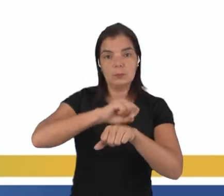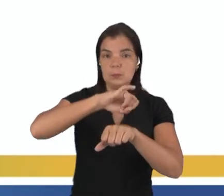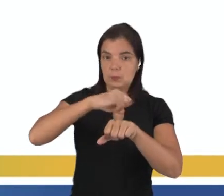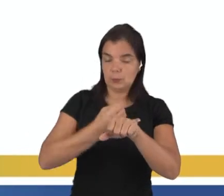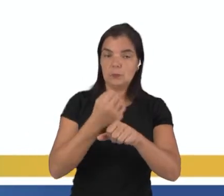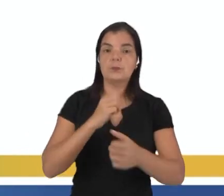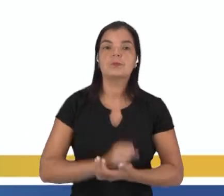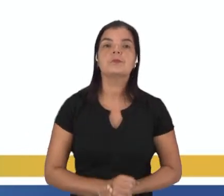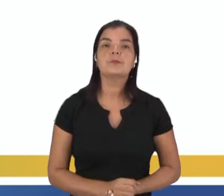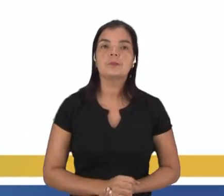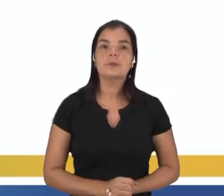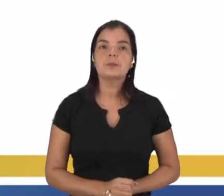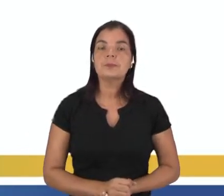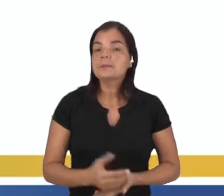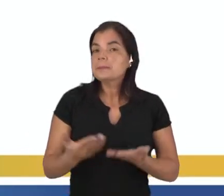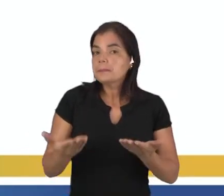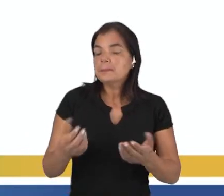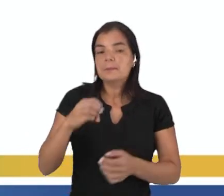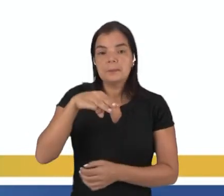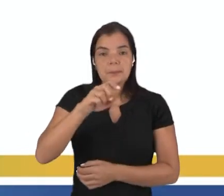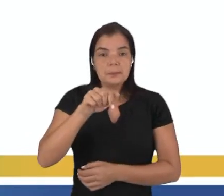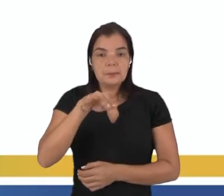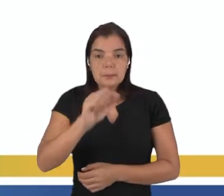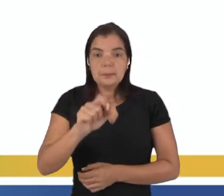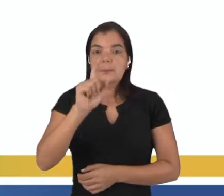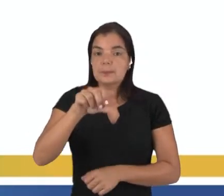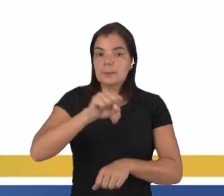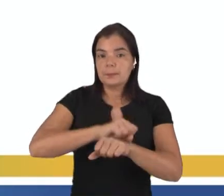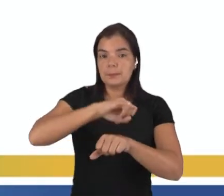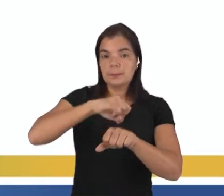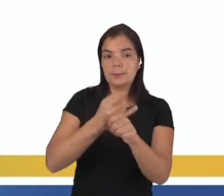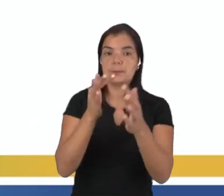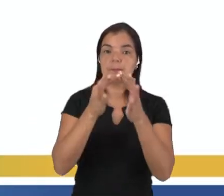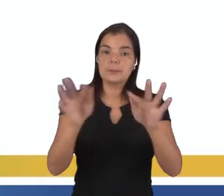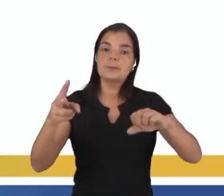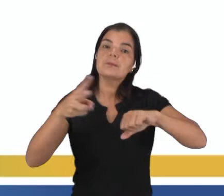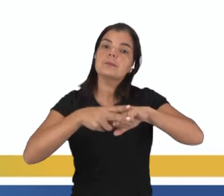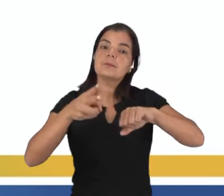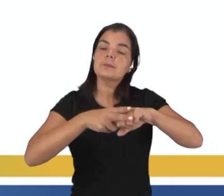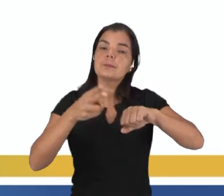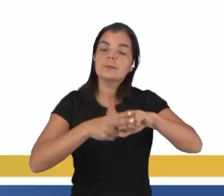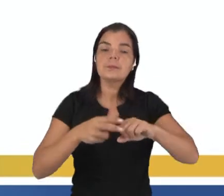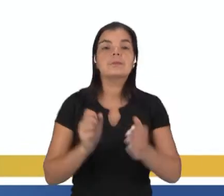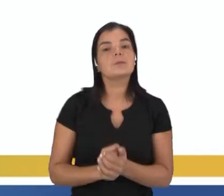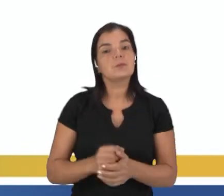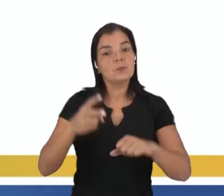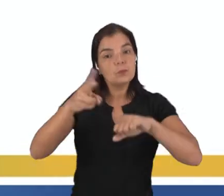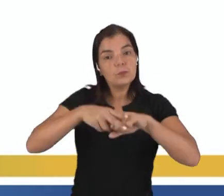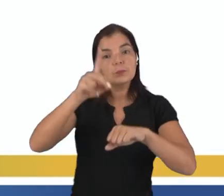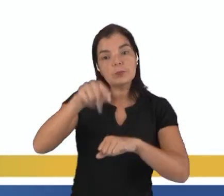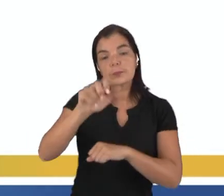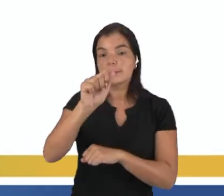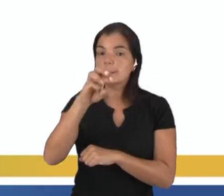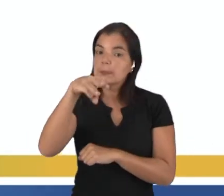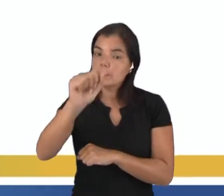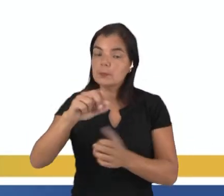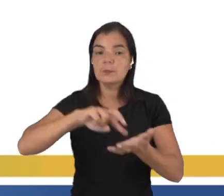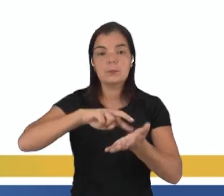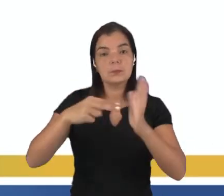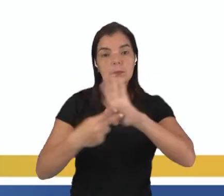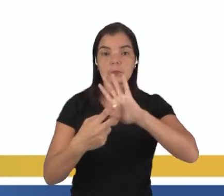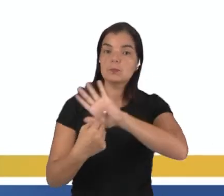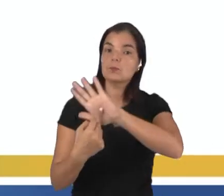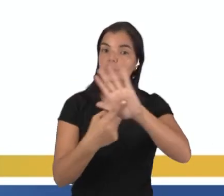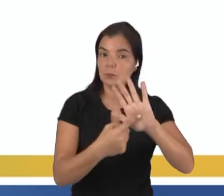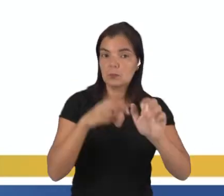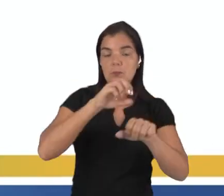Maria. Nesse caso, Maria é o sujeito da oração, já que o verbo da oração ama indica algo sobre ela,